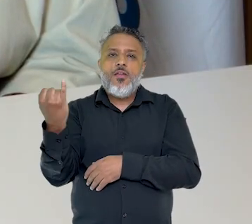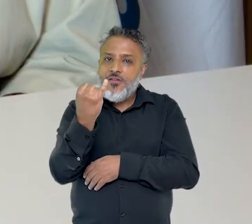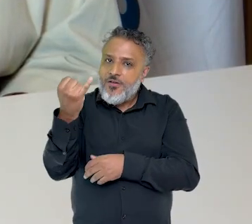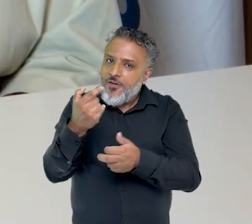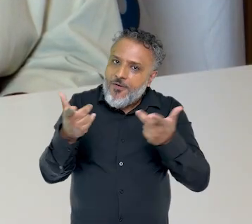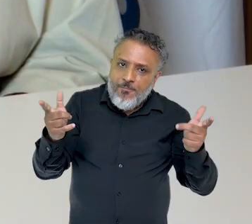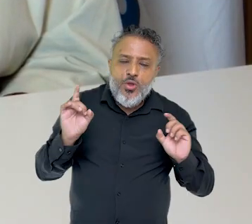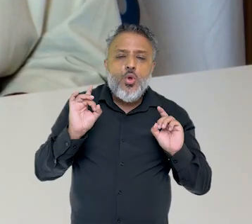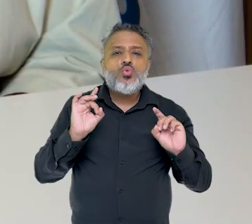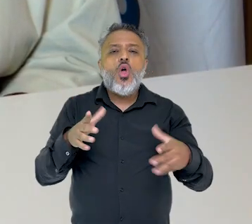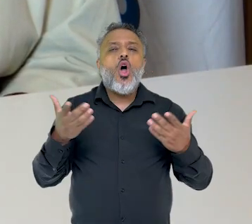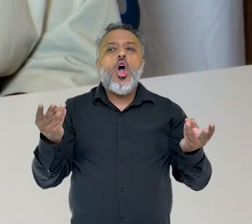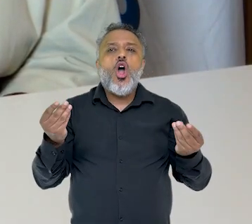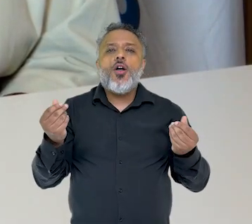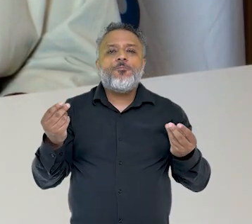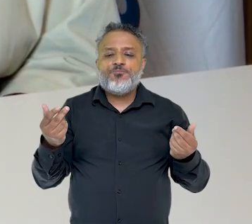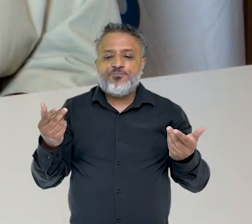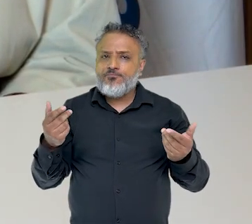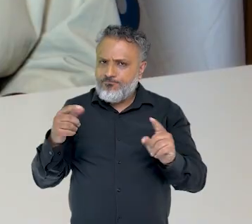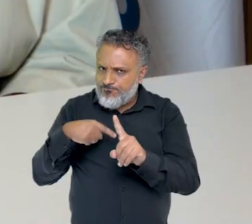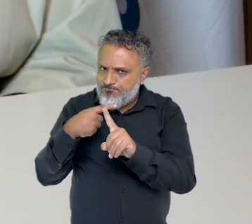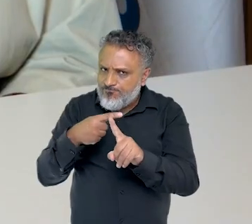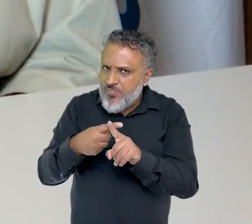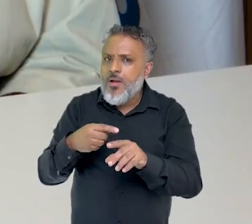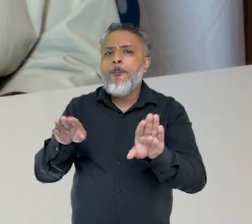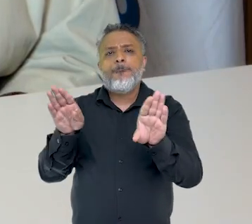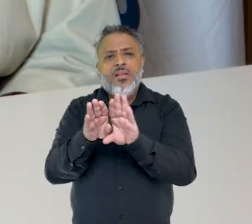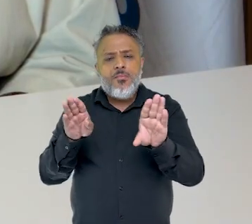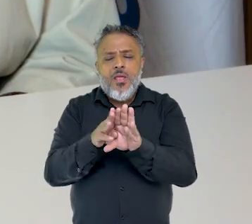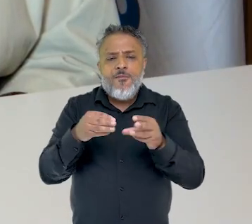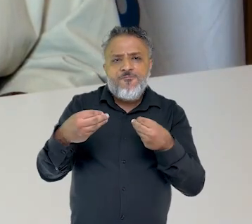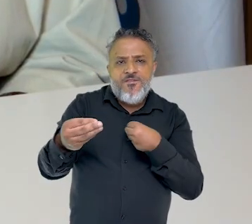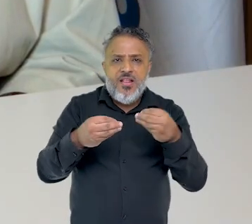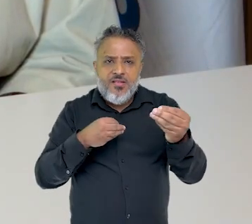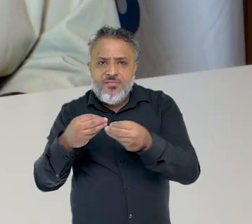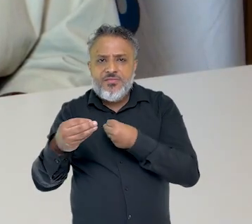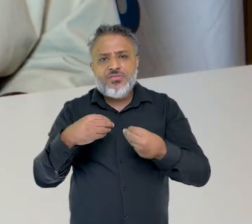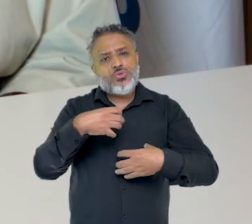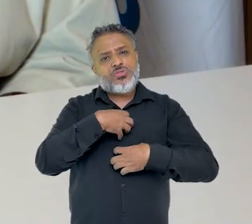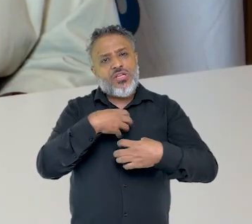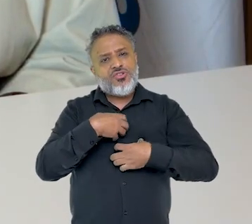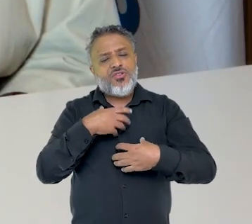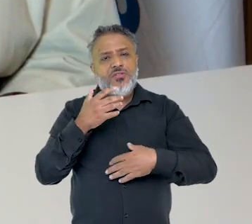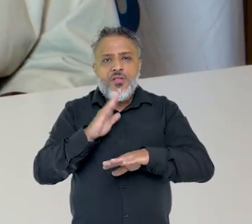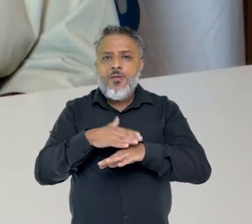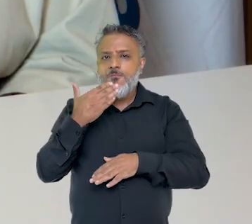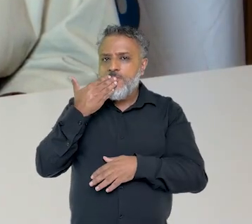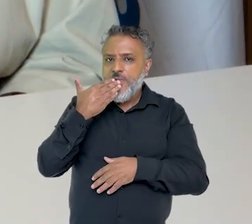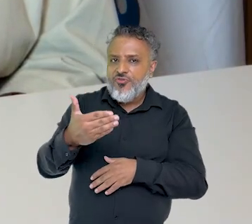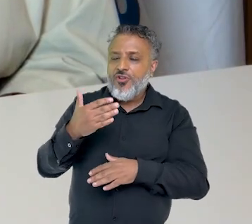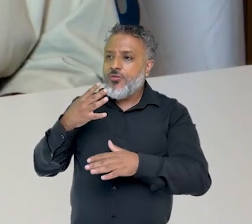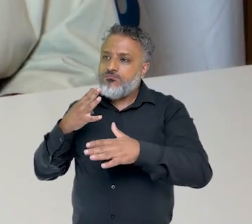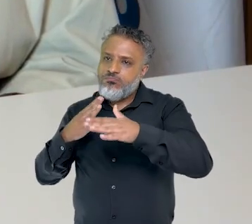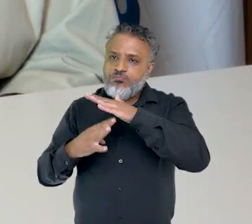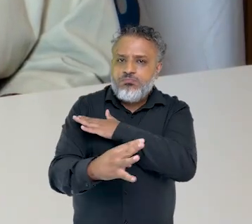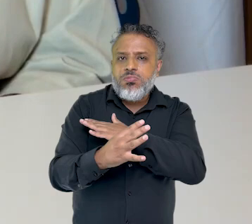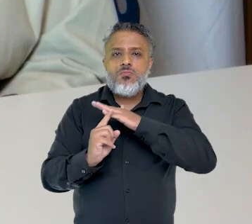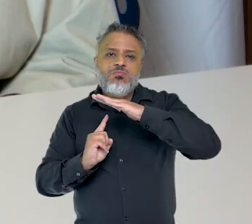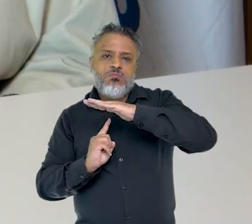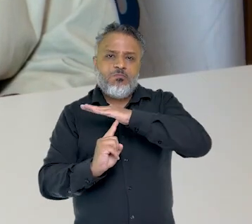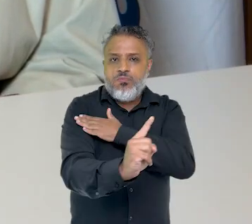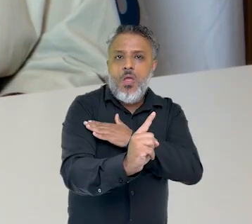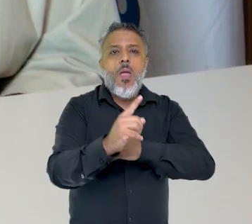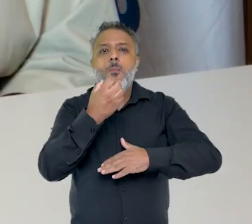não só positiva, mas também flexível em um certo sentido, seja para solicitantes de refúgio, seja para refugiados. É considerada uma